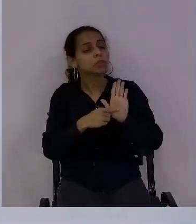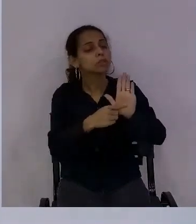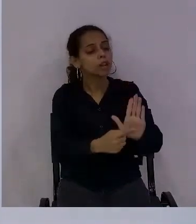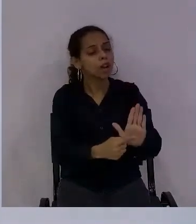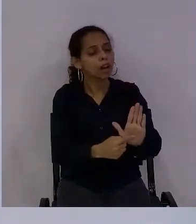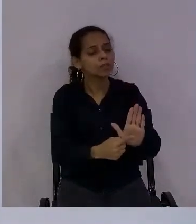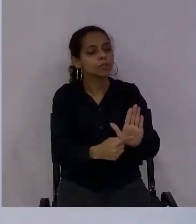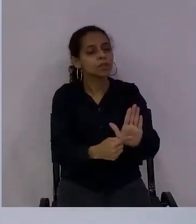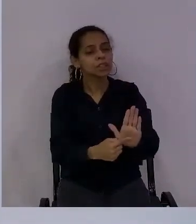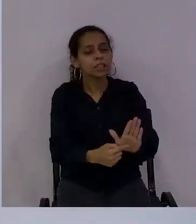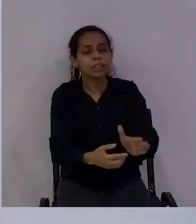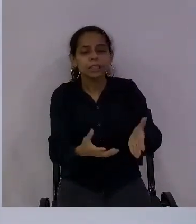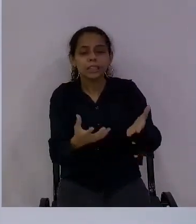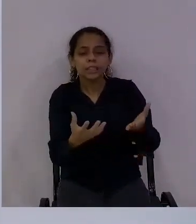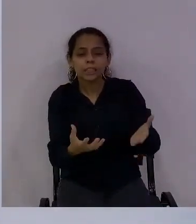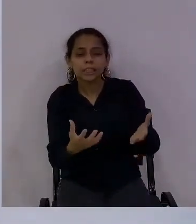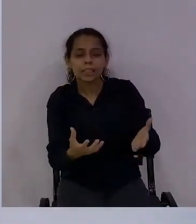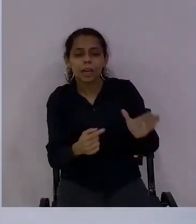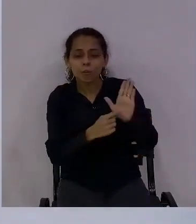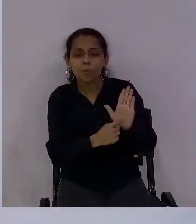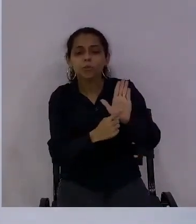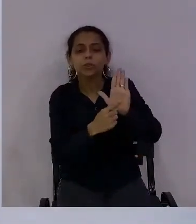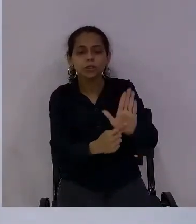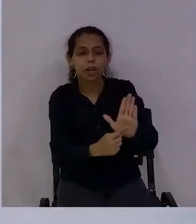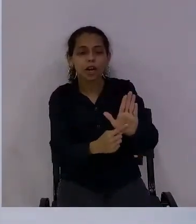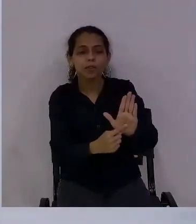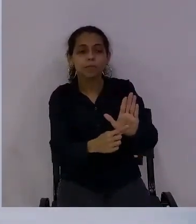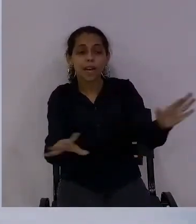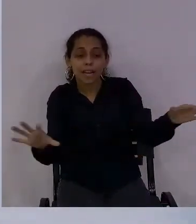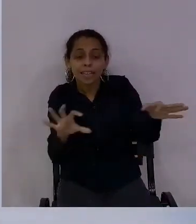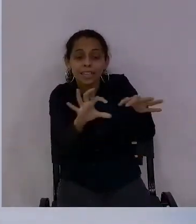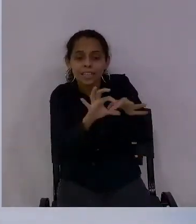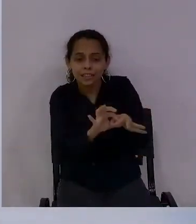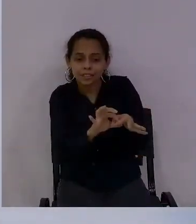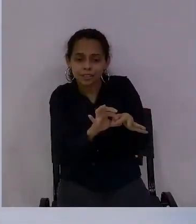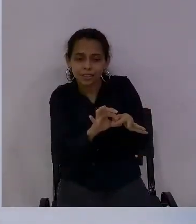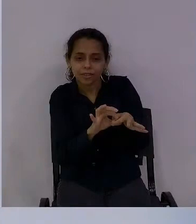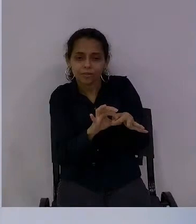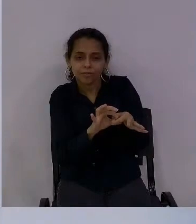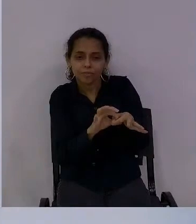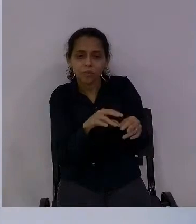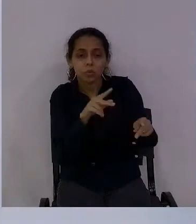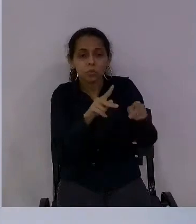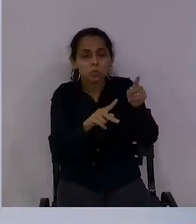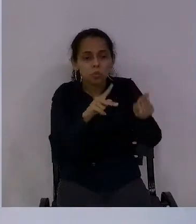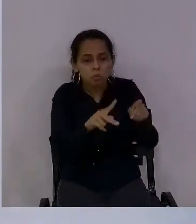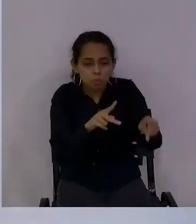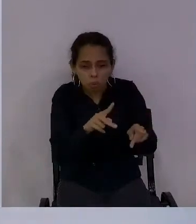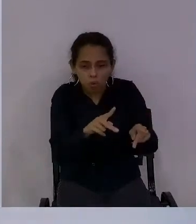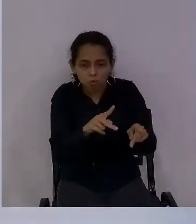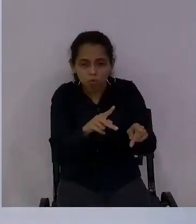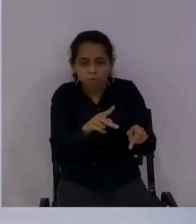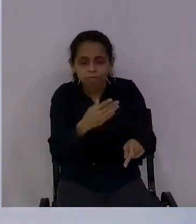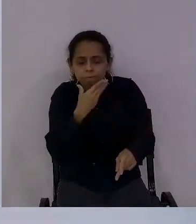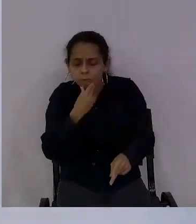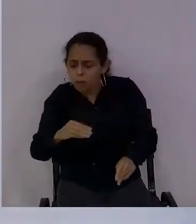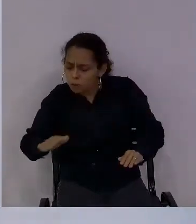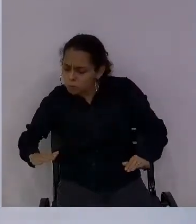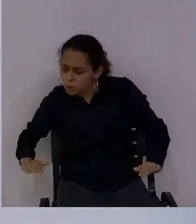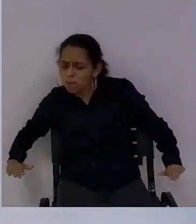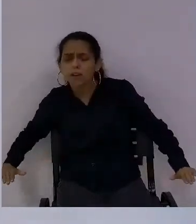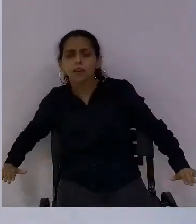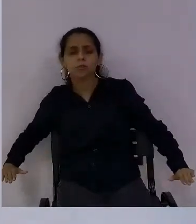tinha um compromisso com ela. O Senhor Jesus então é cumprido com ele